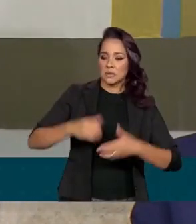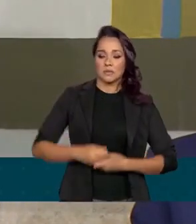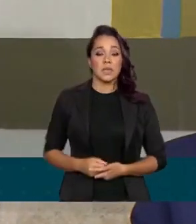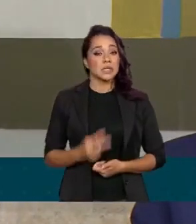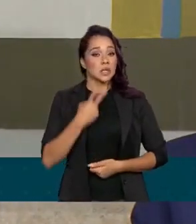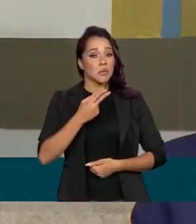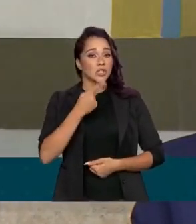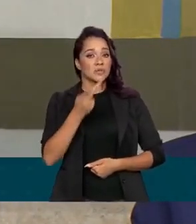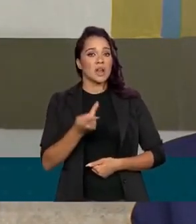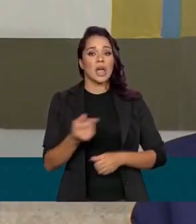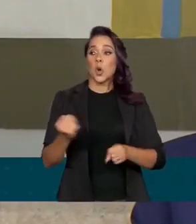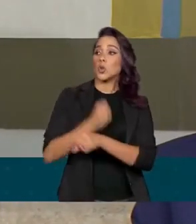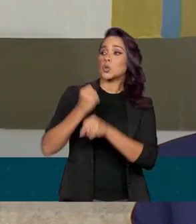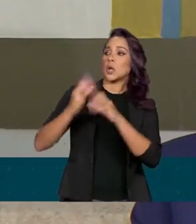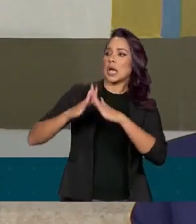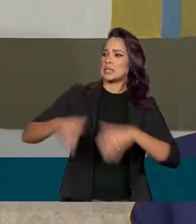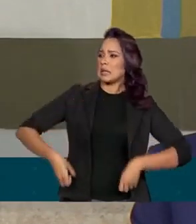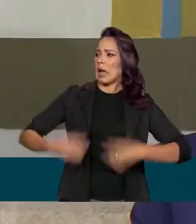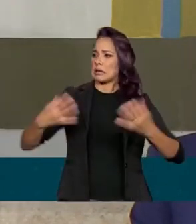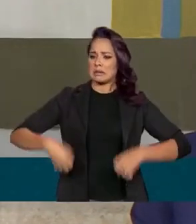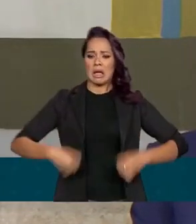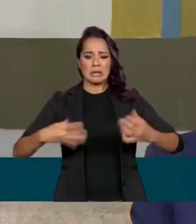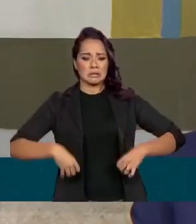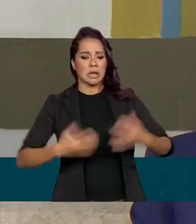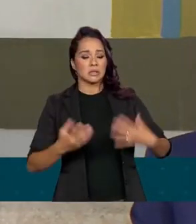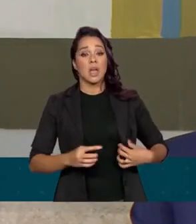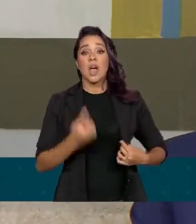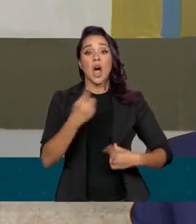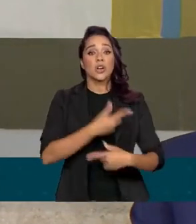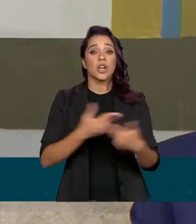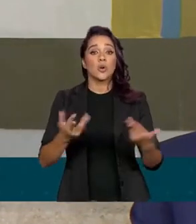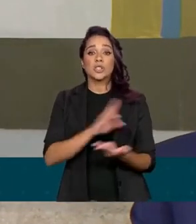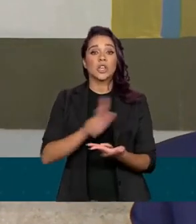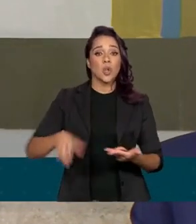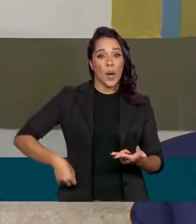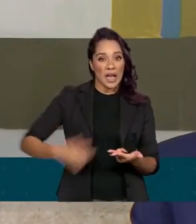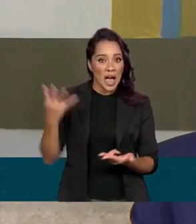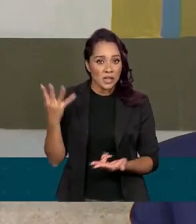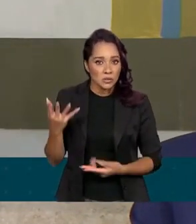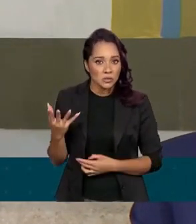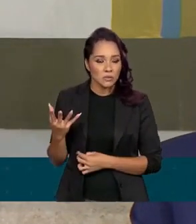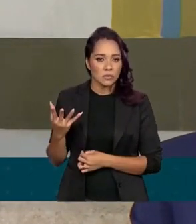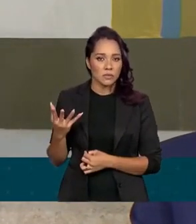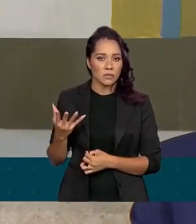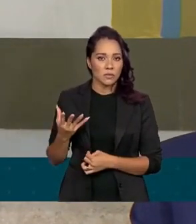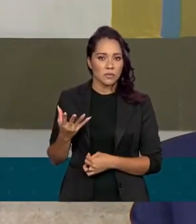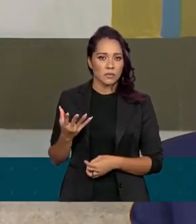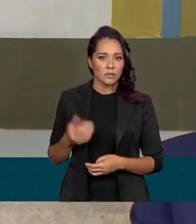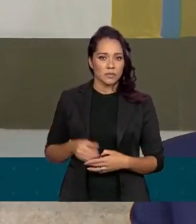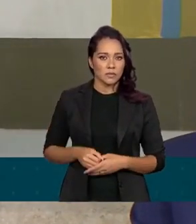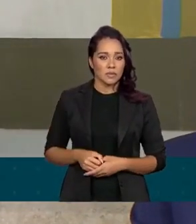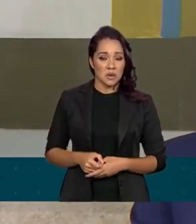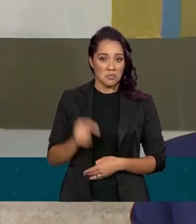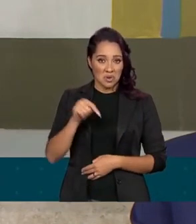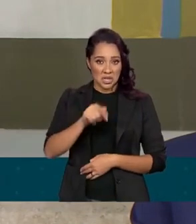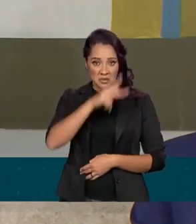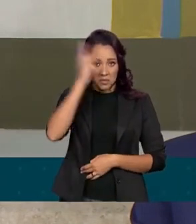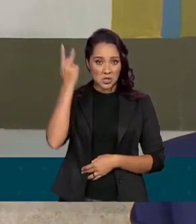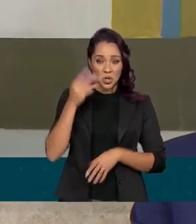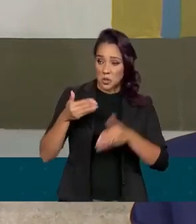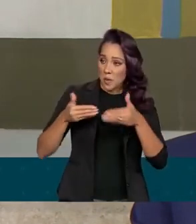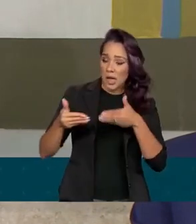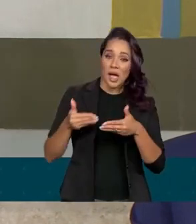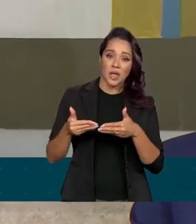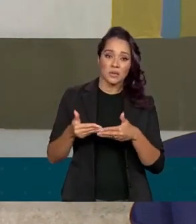Você não pode falar em construir casa que é gasto. A única coisa que não é tida como gasto por essa gente do